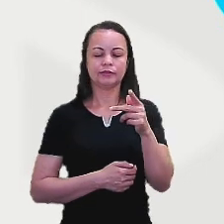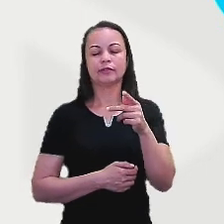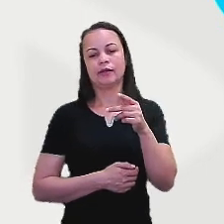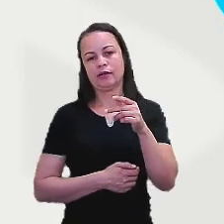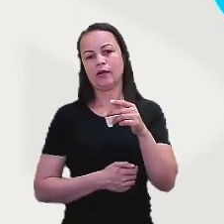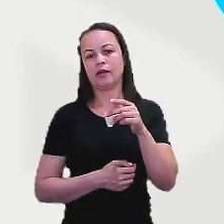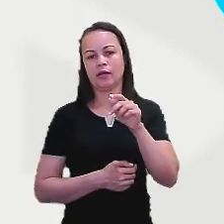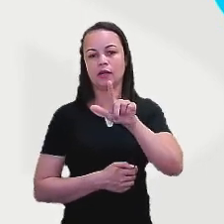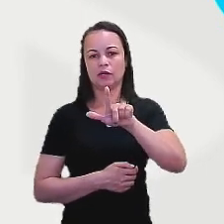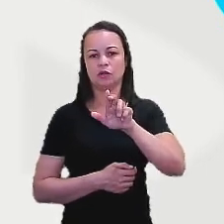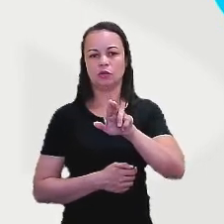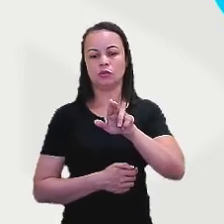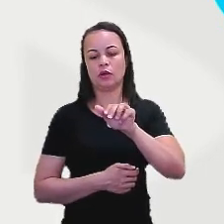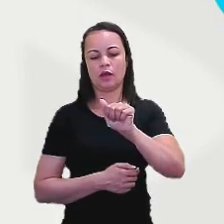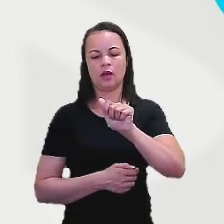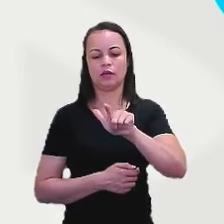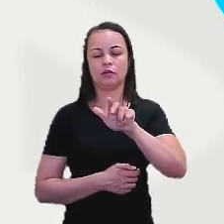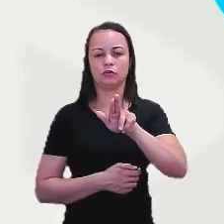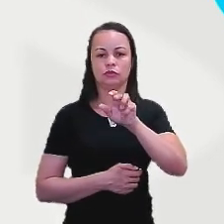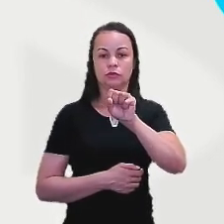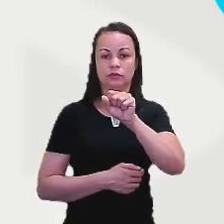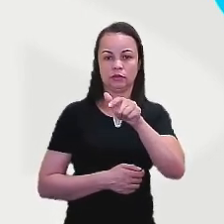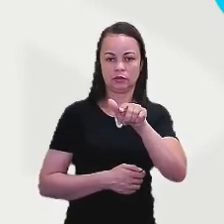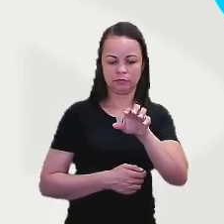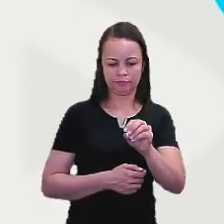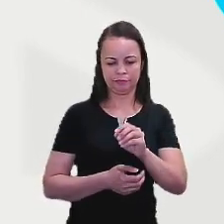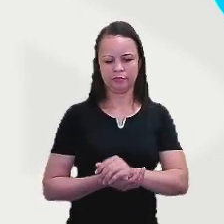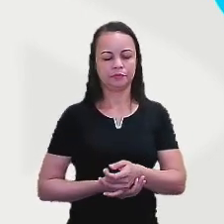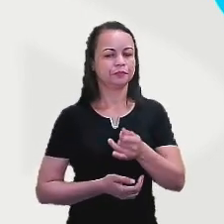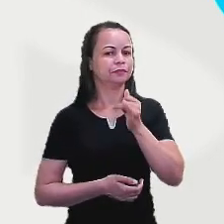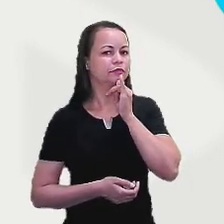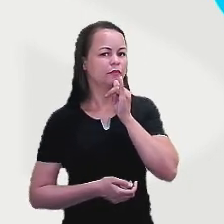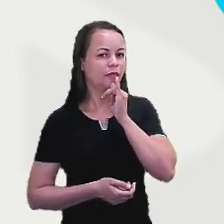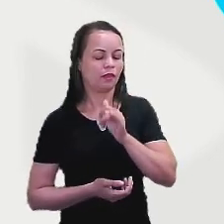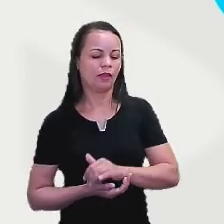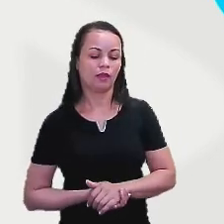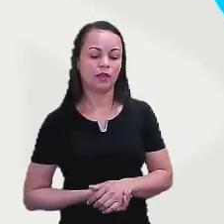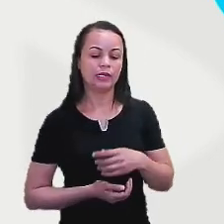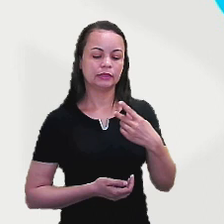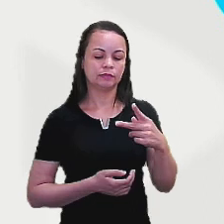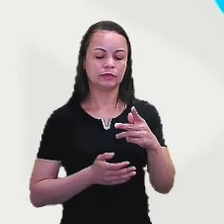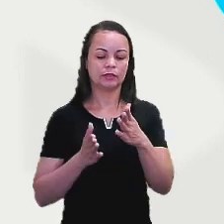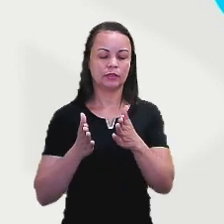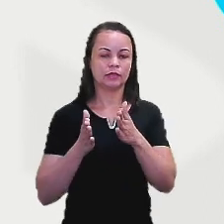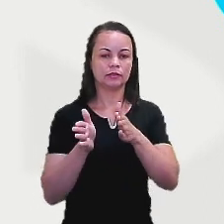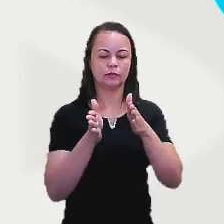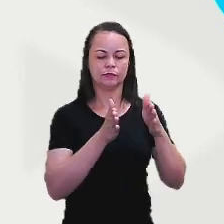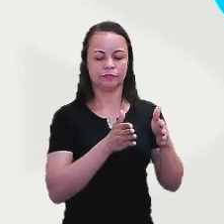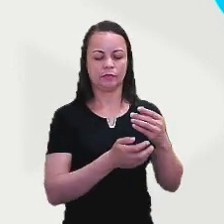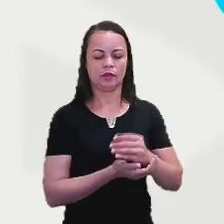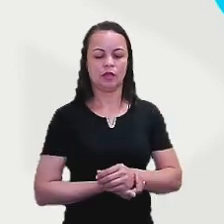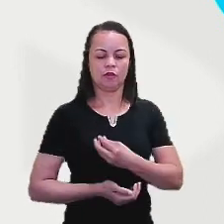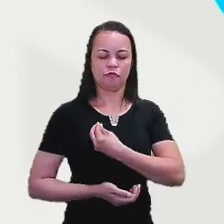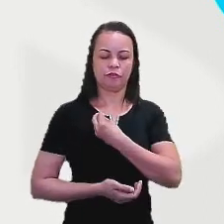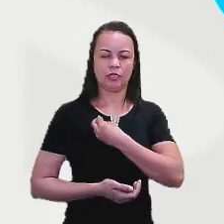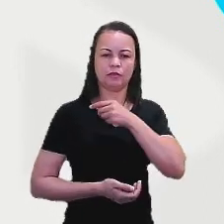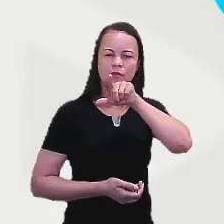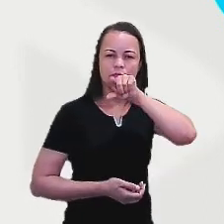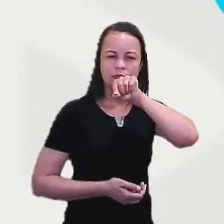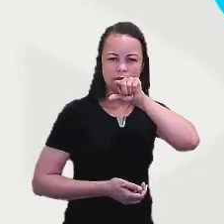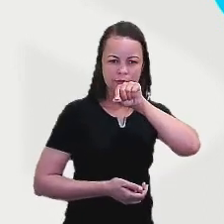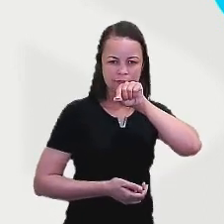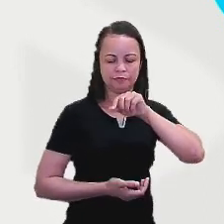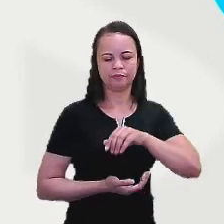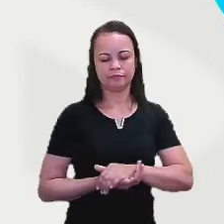né? Perceber essa alusão. Por exemplo, temos aqui esse quadrinho, Vida de Passarinho,